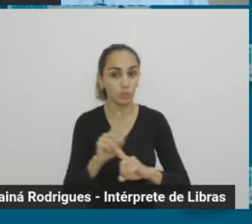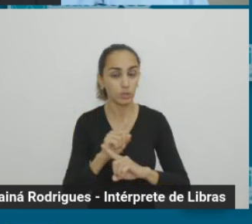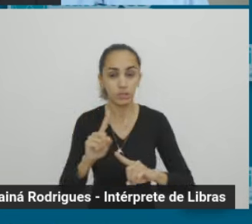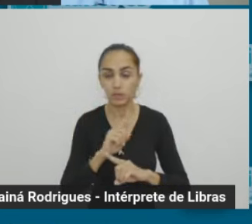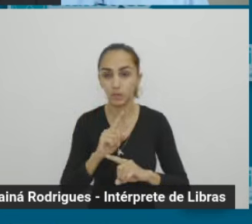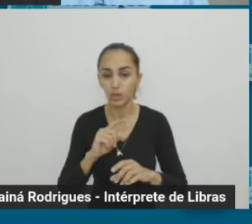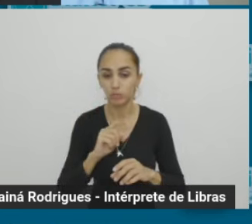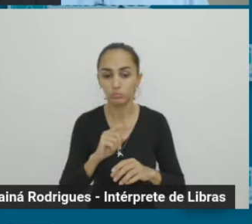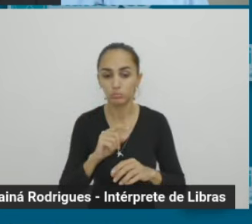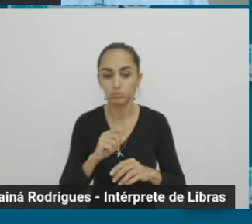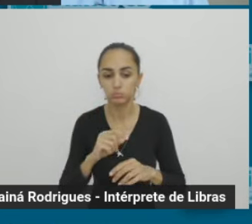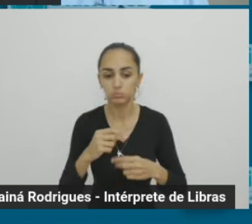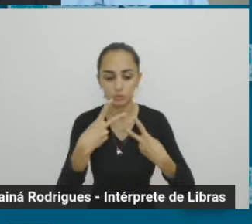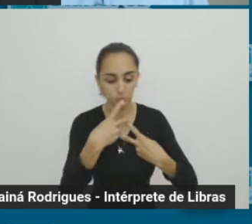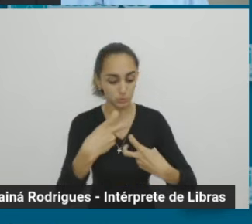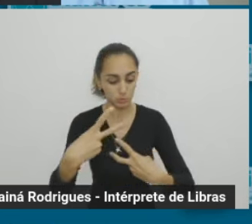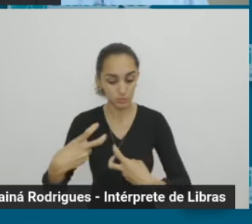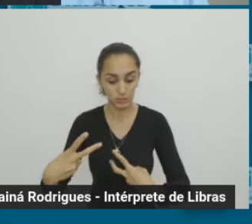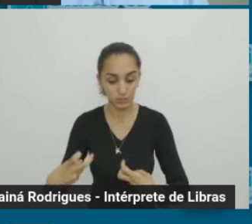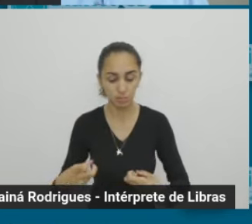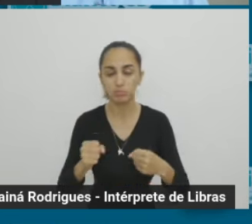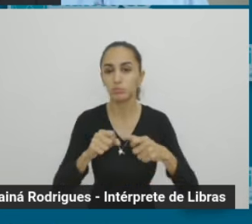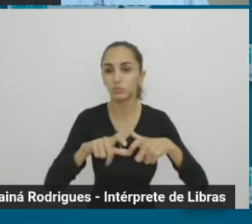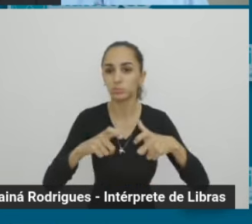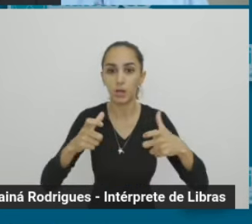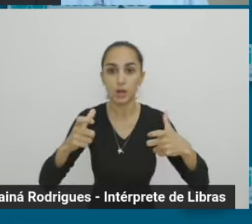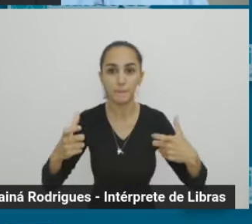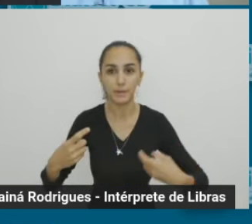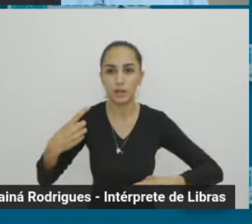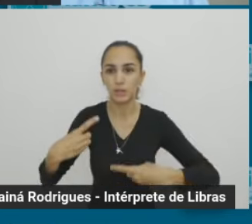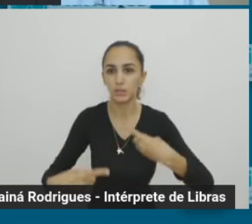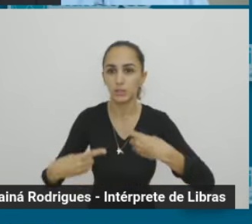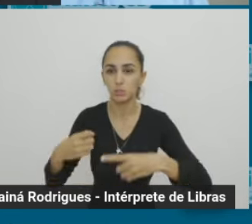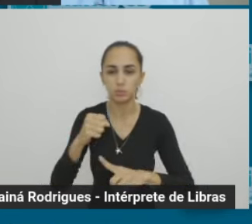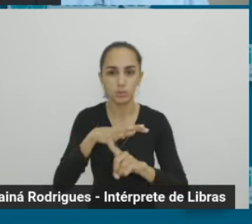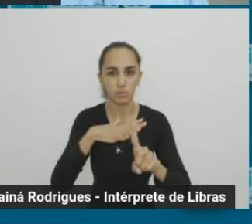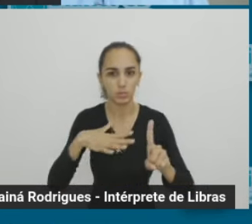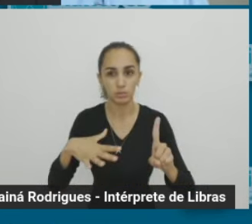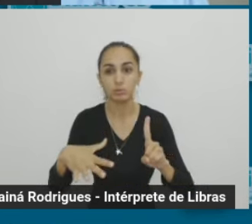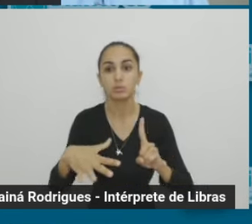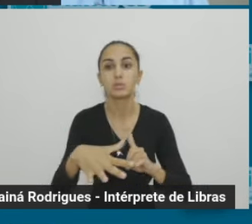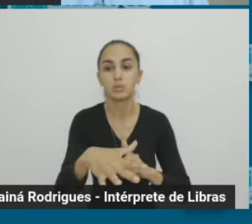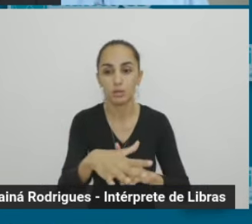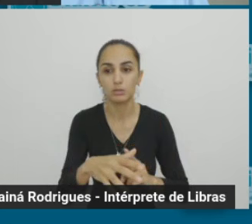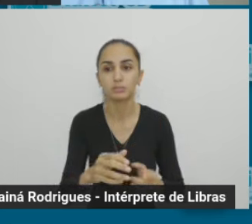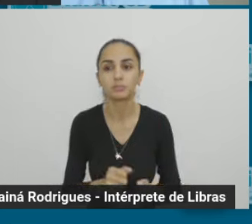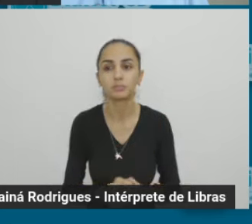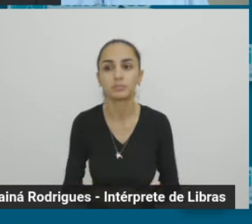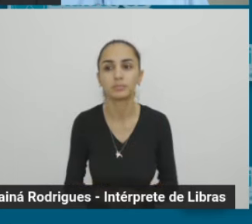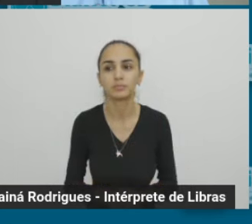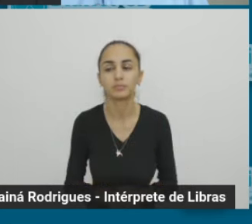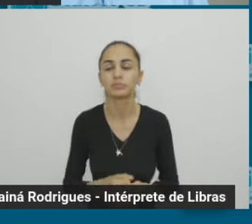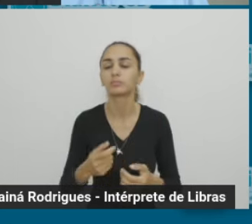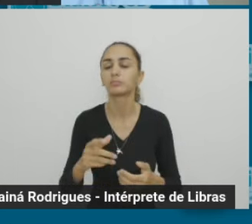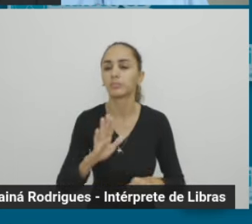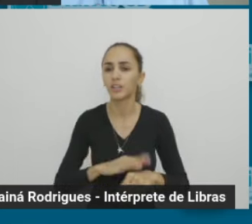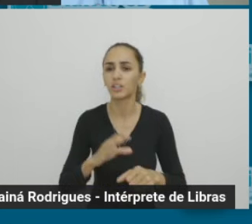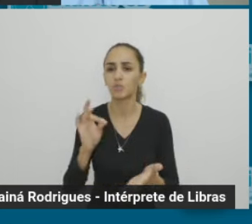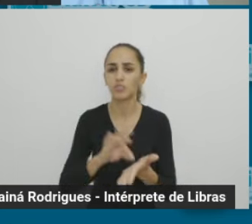Nós possamos ampliar e aprimorar as políticas sociais, tornando-as verdadeiramente inclusivas e